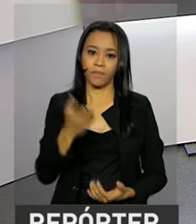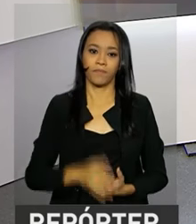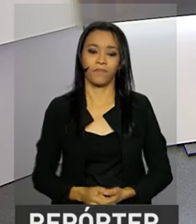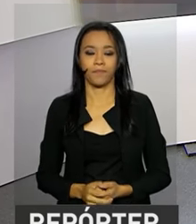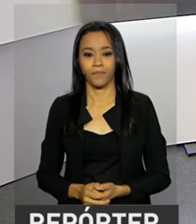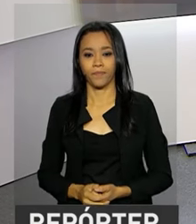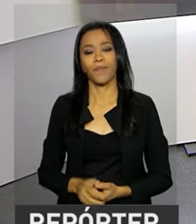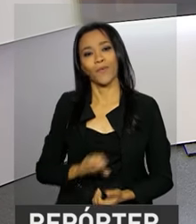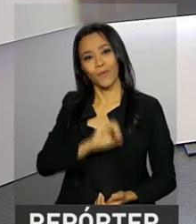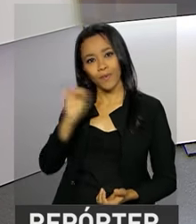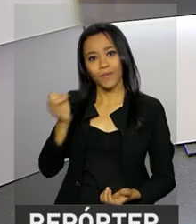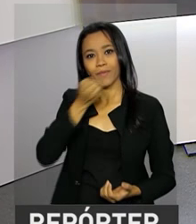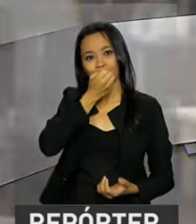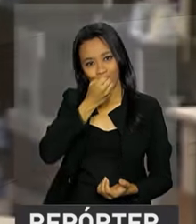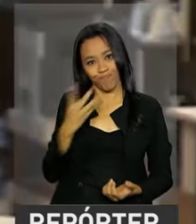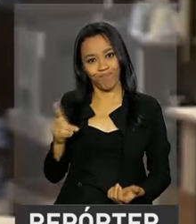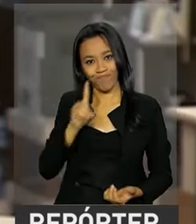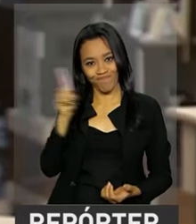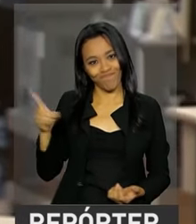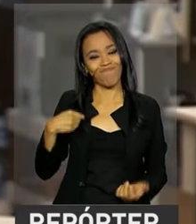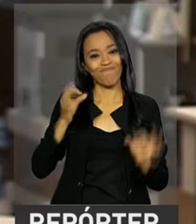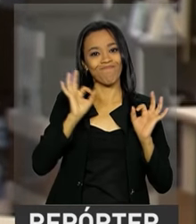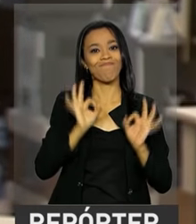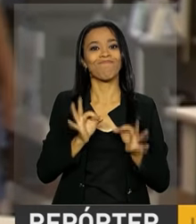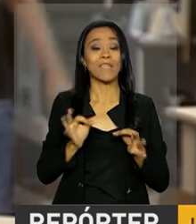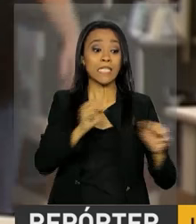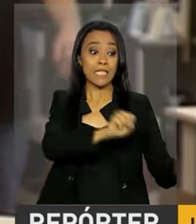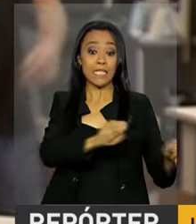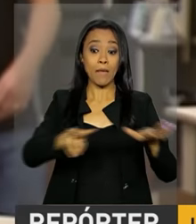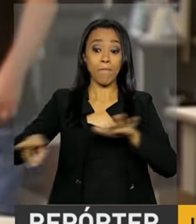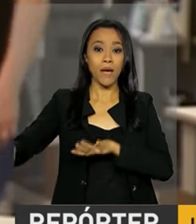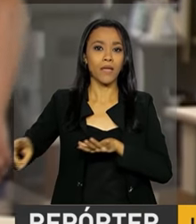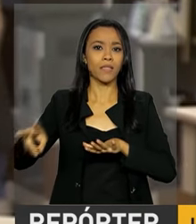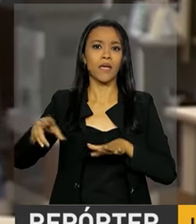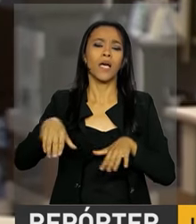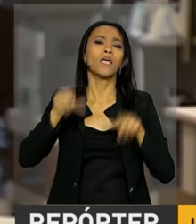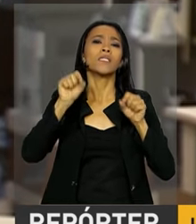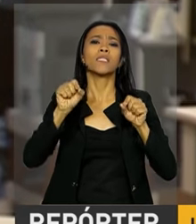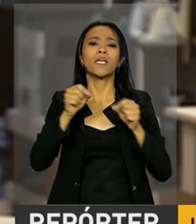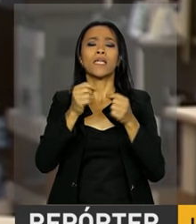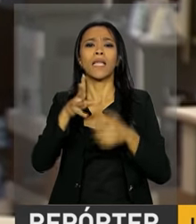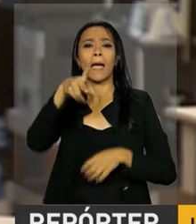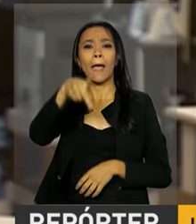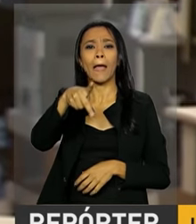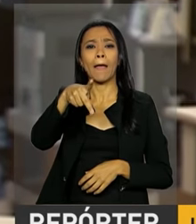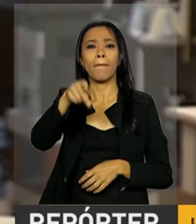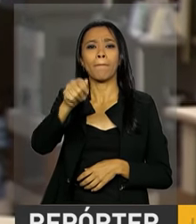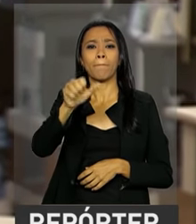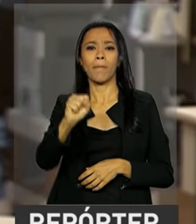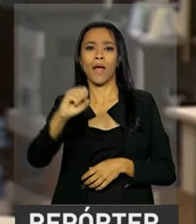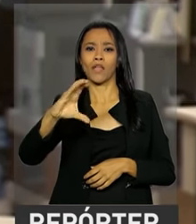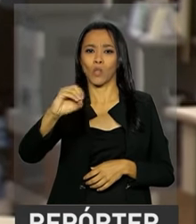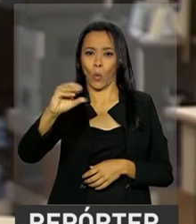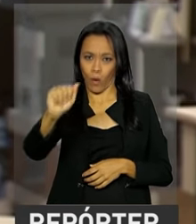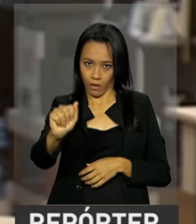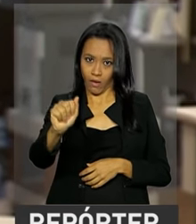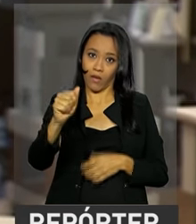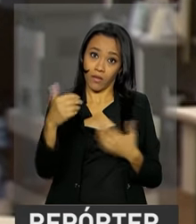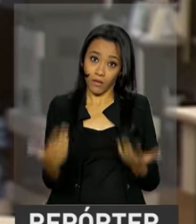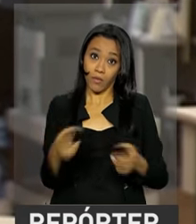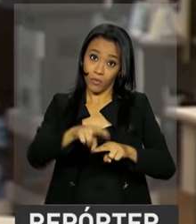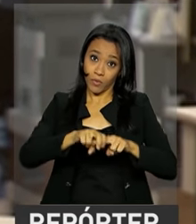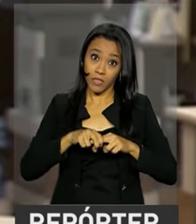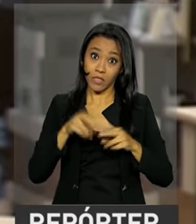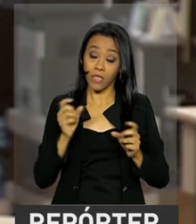Olá, Renata, bom dia. Estamos na Semana da Páscoa e, como é tradição neste período do ano, o consumo de peixes aumenta. Por isso, o Ministério